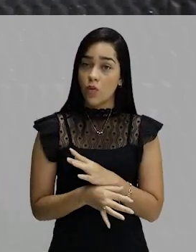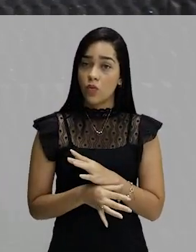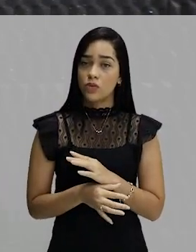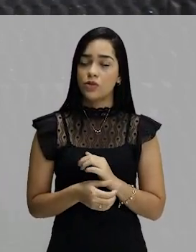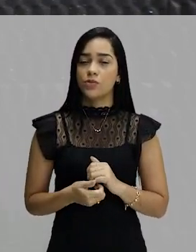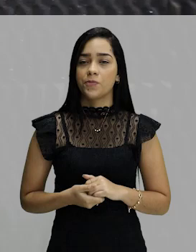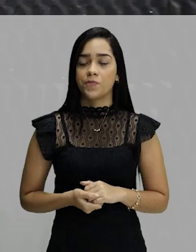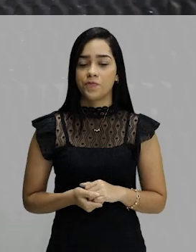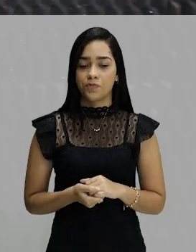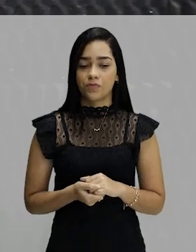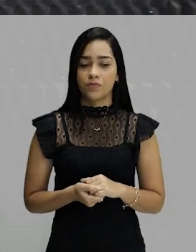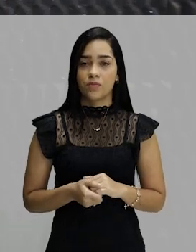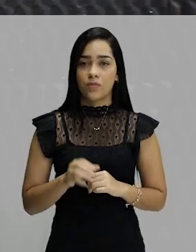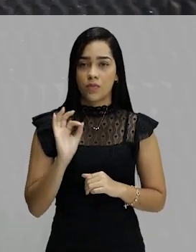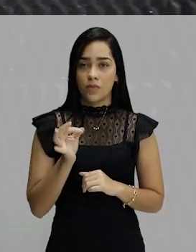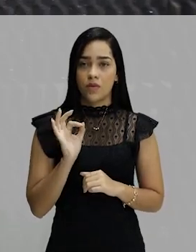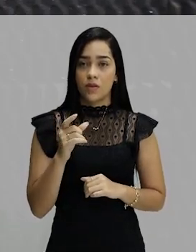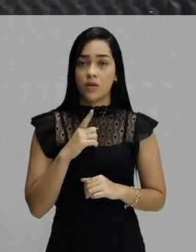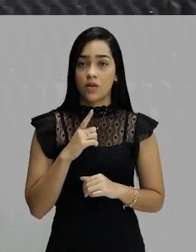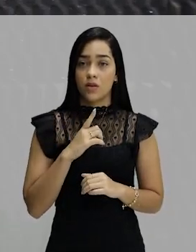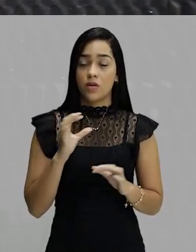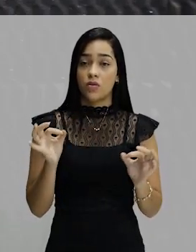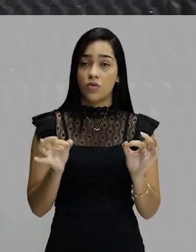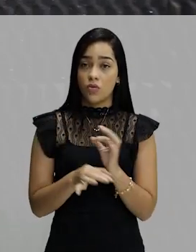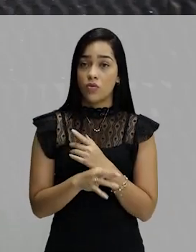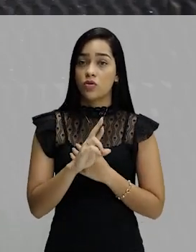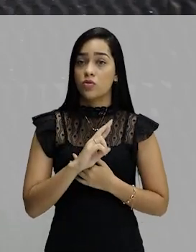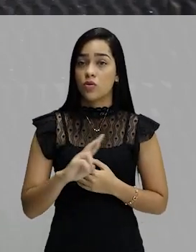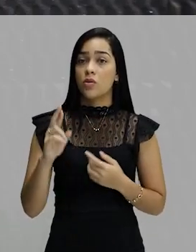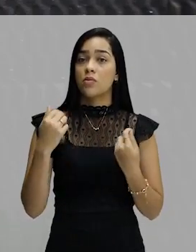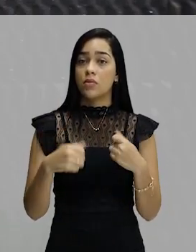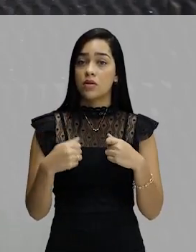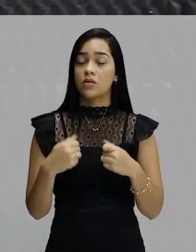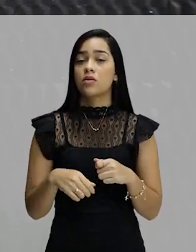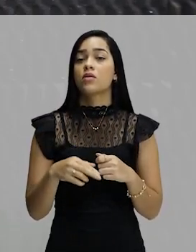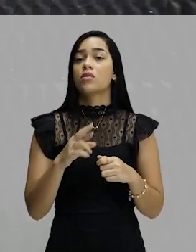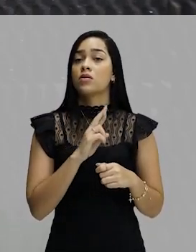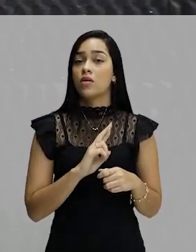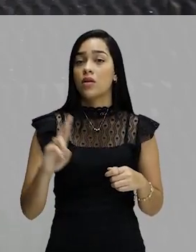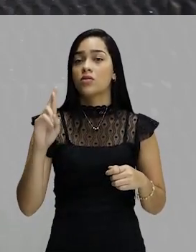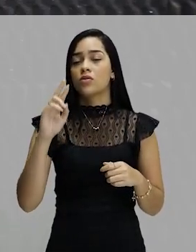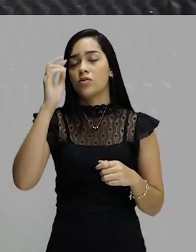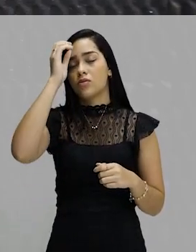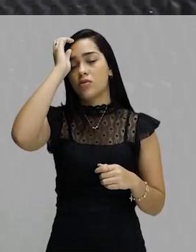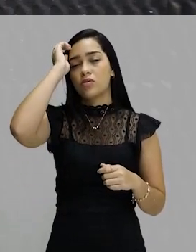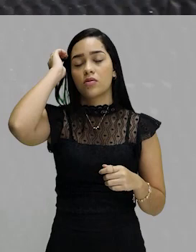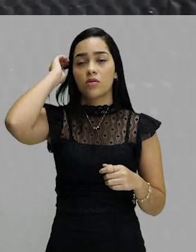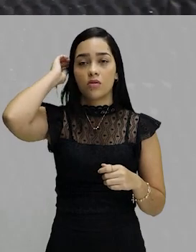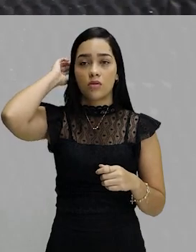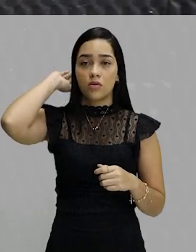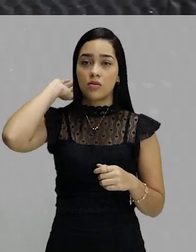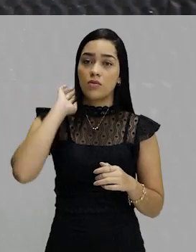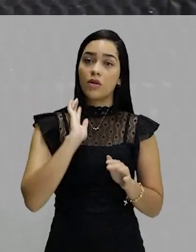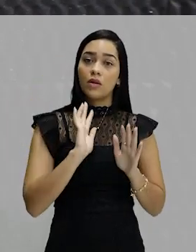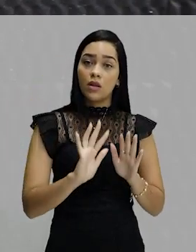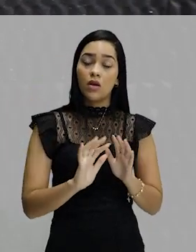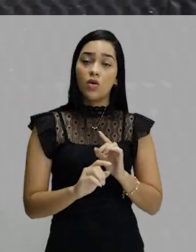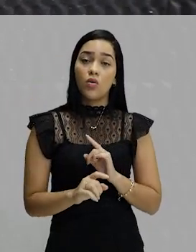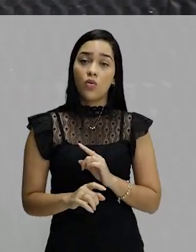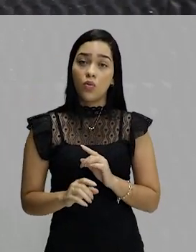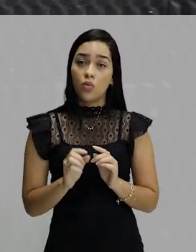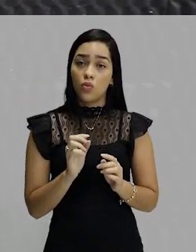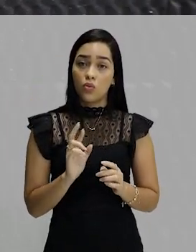último. Tá? Você tem o último, ele falou que tem que ser o programa religioso. Então vamos deixar aqui